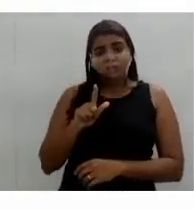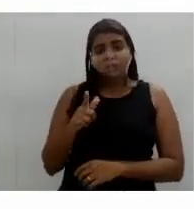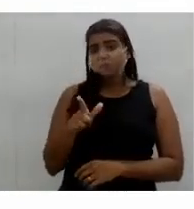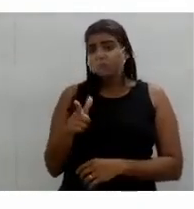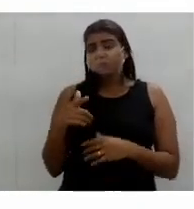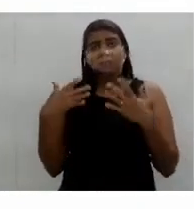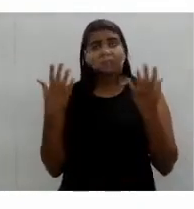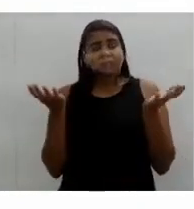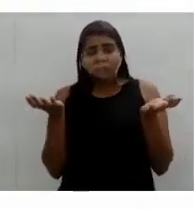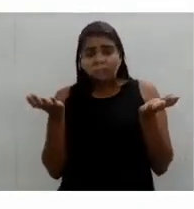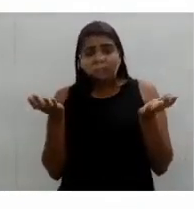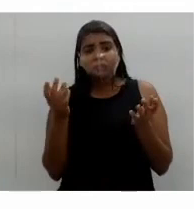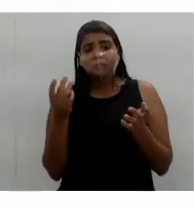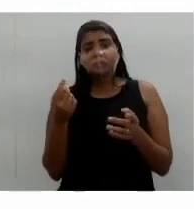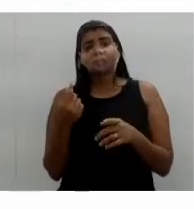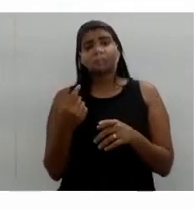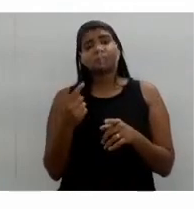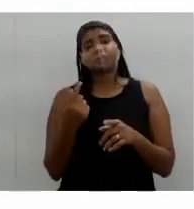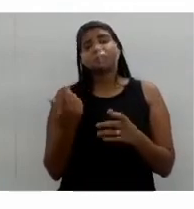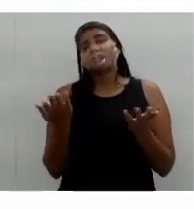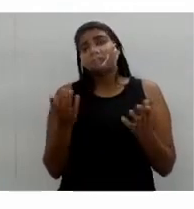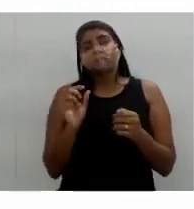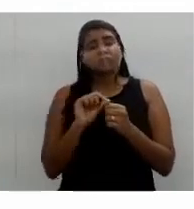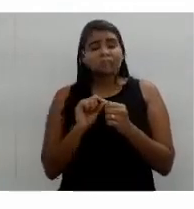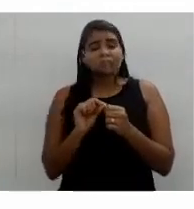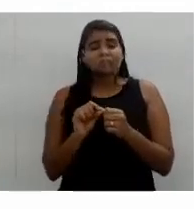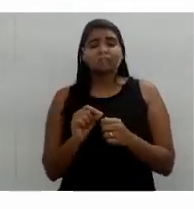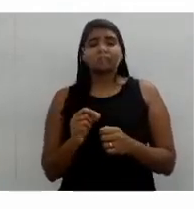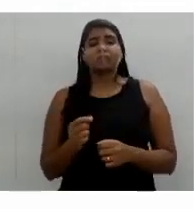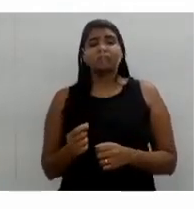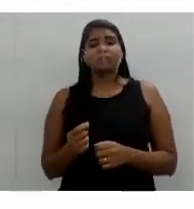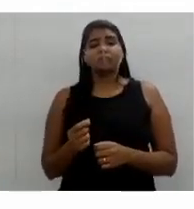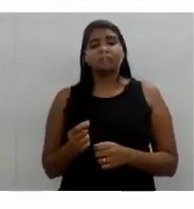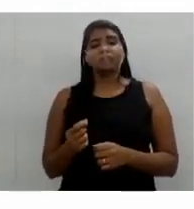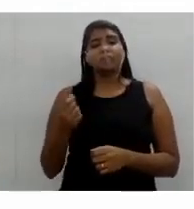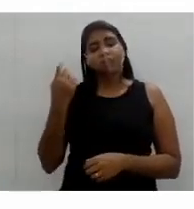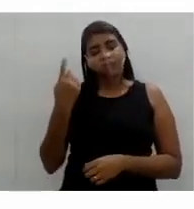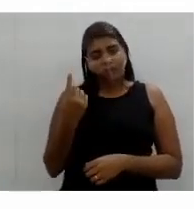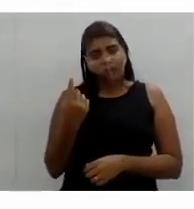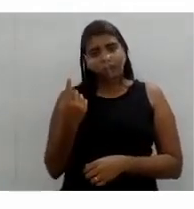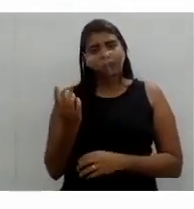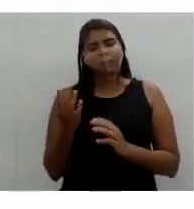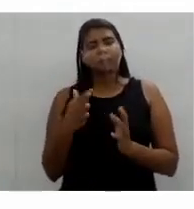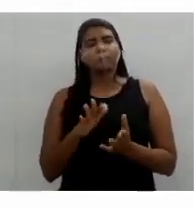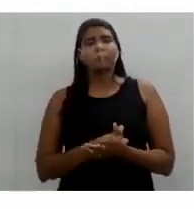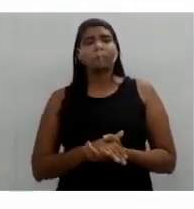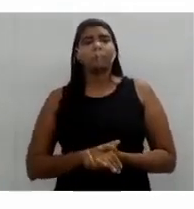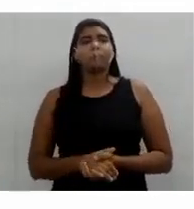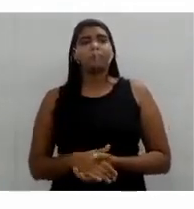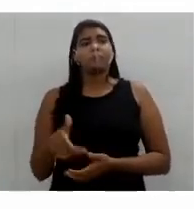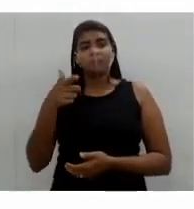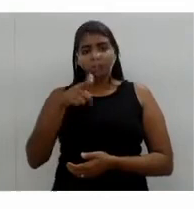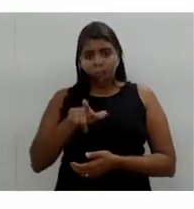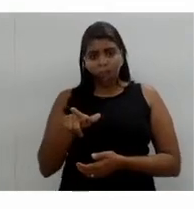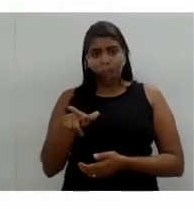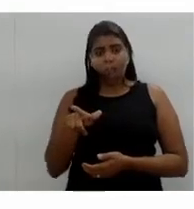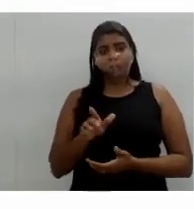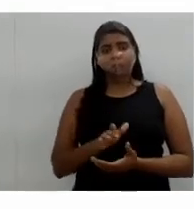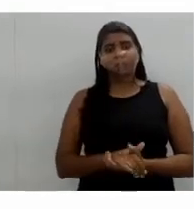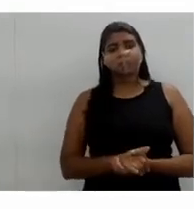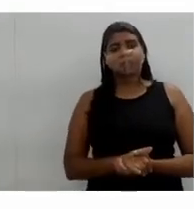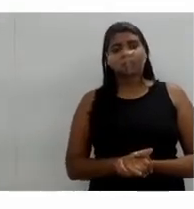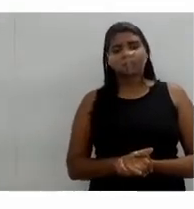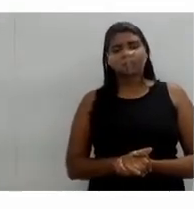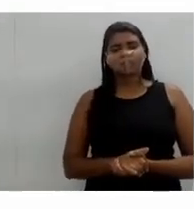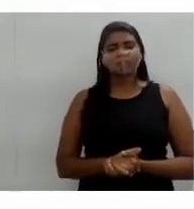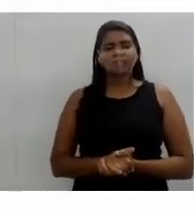tinha mais necessidade de fazer essa disputa, né? Isso aí é um dos motivos. O outro motivo é